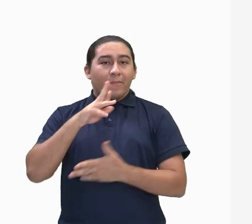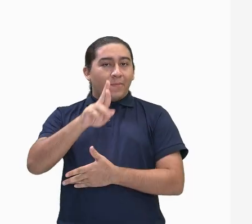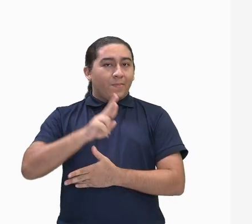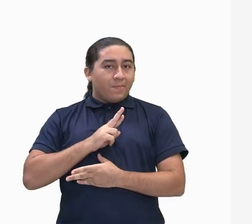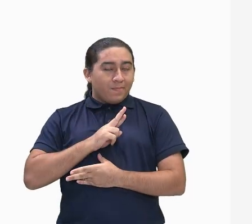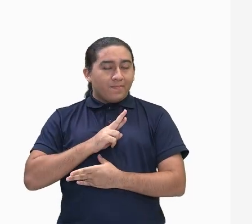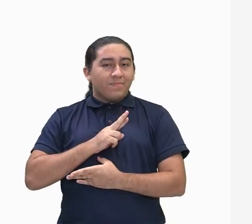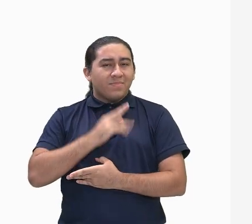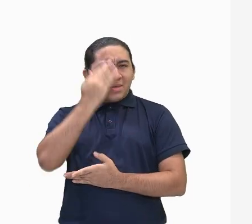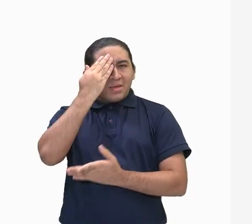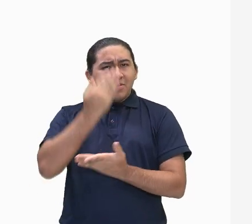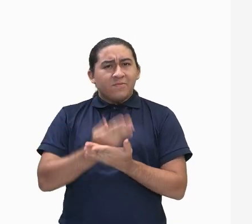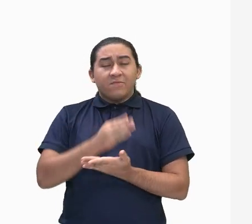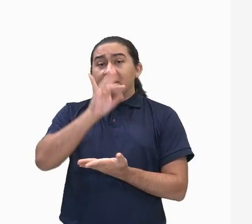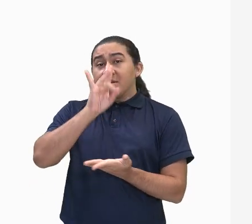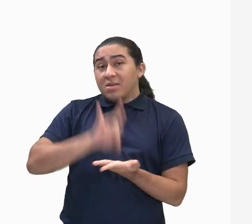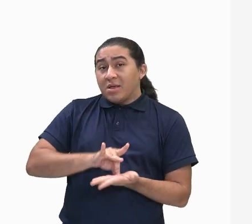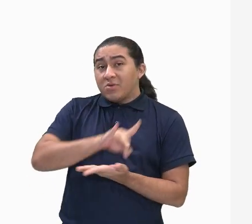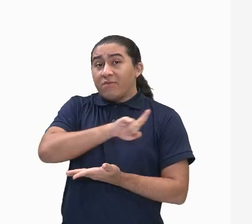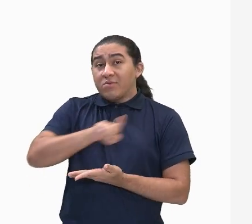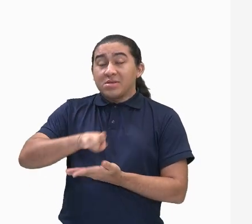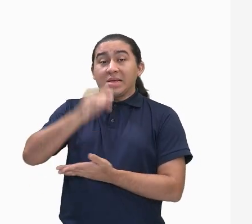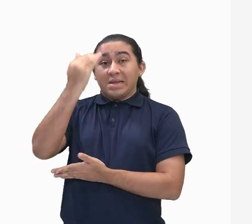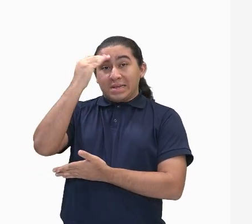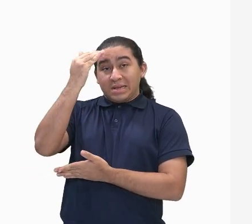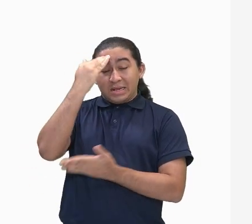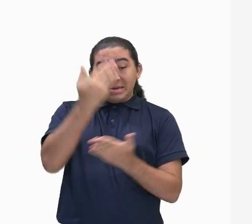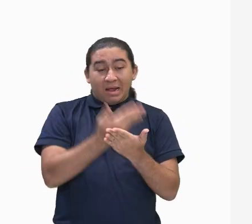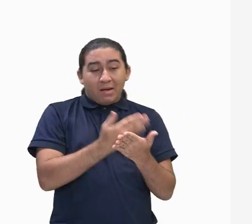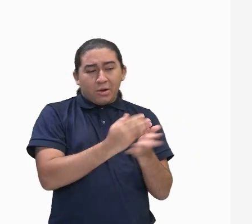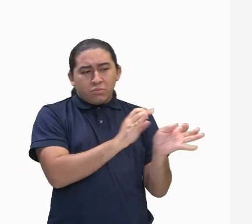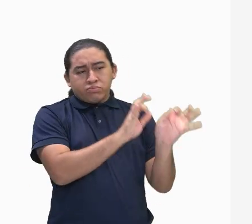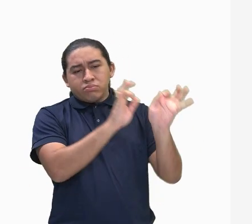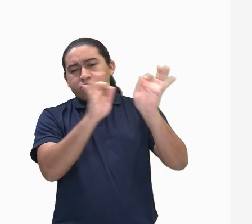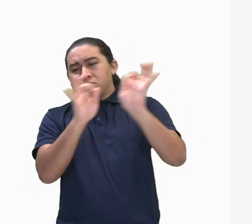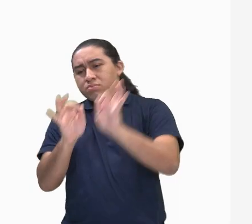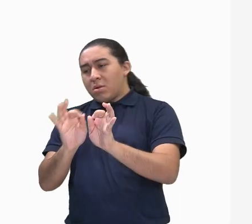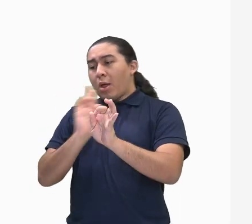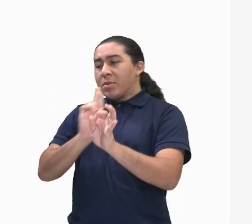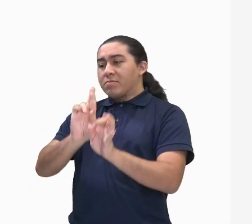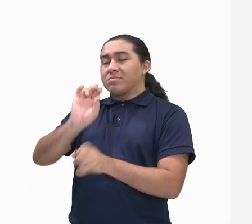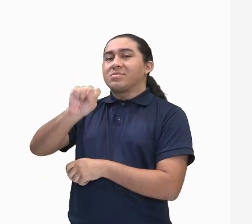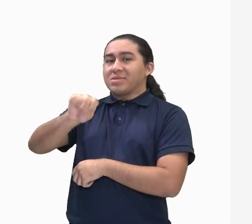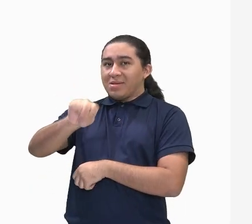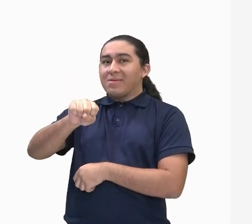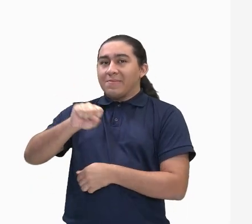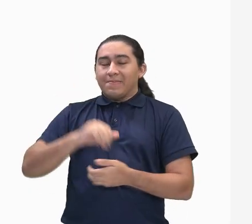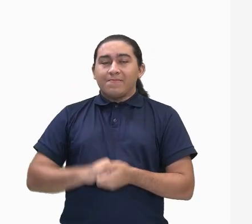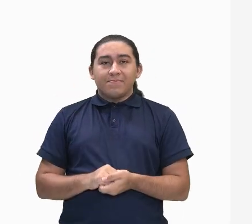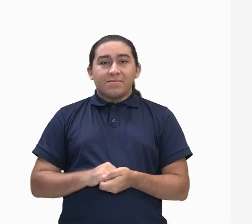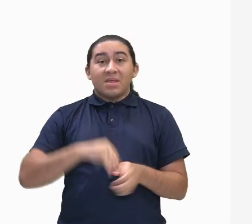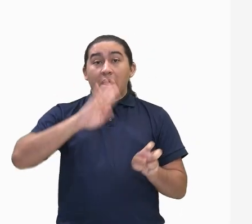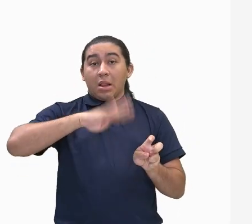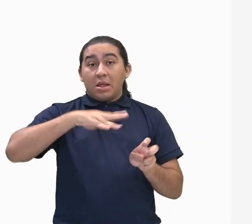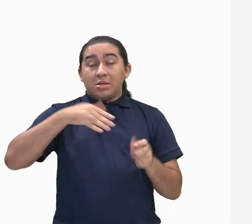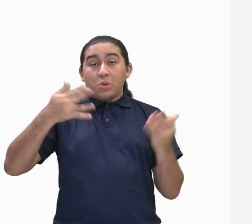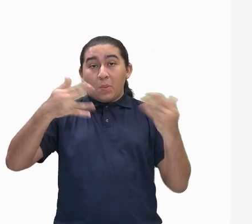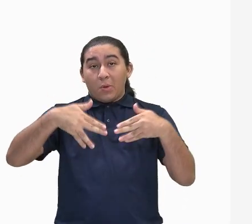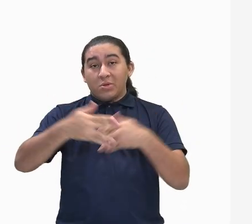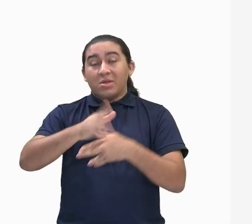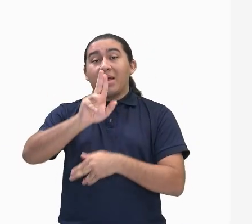certeza que você, embasado na nossa aula, respondeu que sim, a lenda do boto é sim